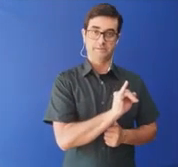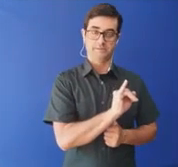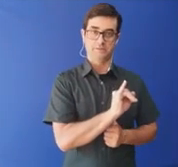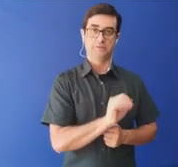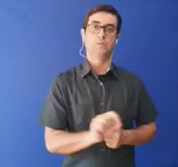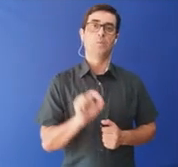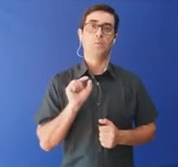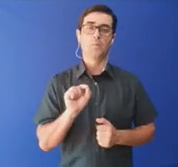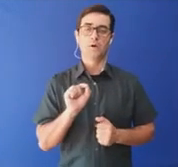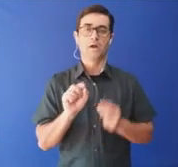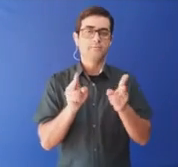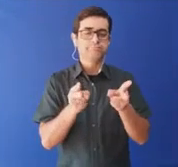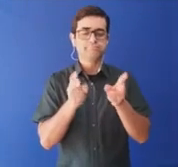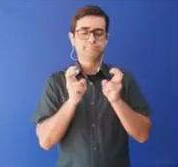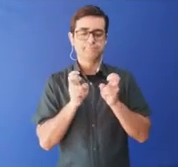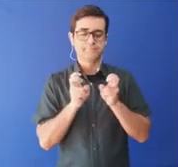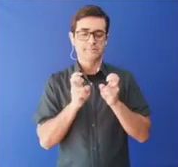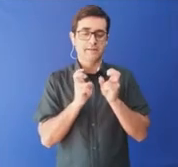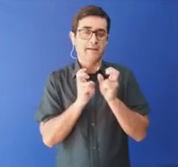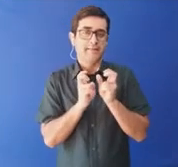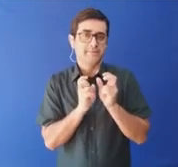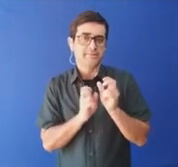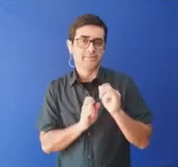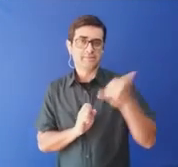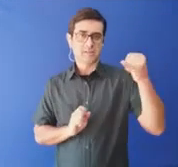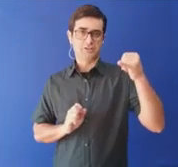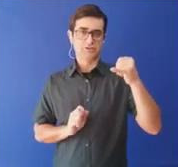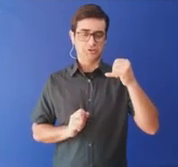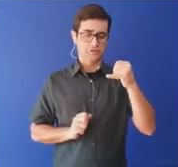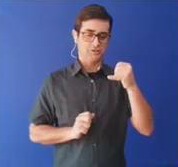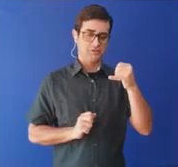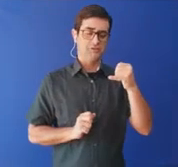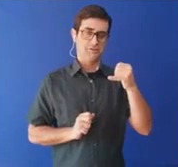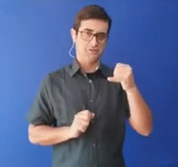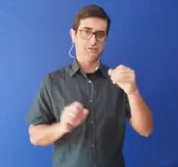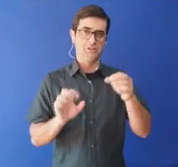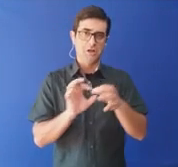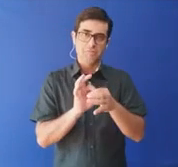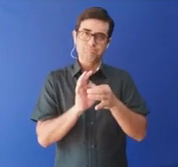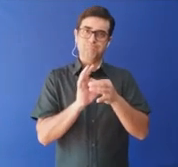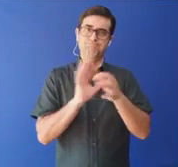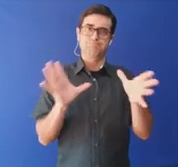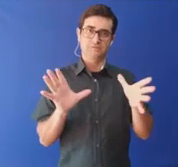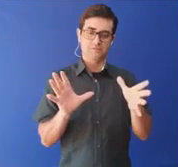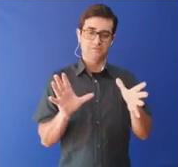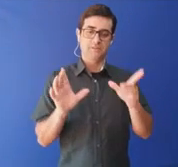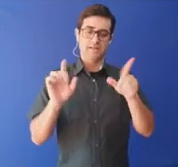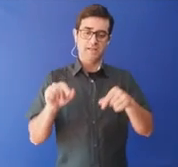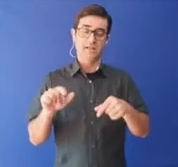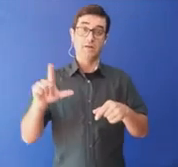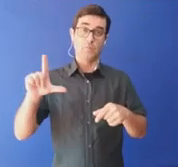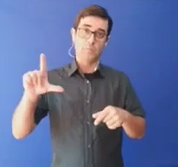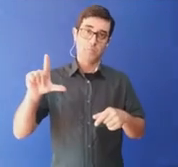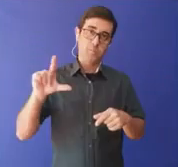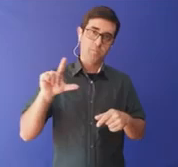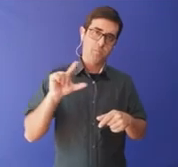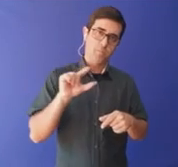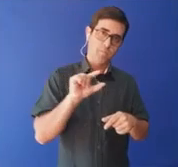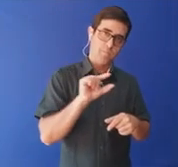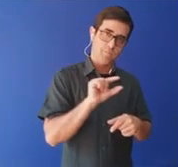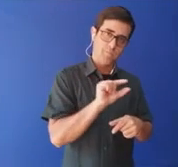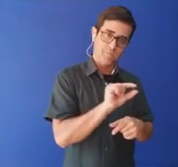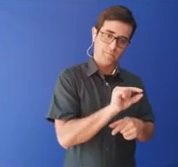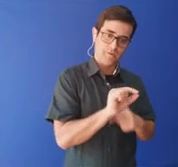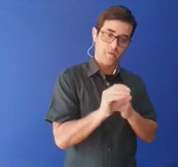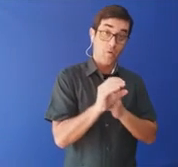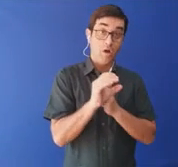iodo. E aí nós podemos observar o quê? Que a energia para a dissociação vai